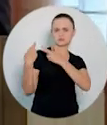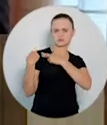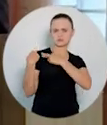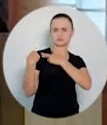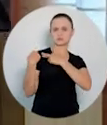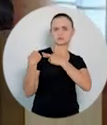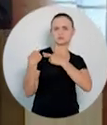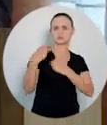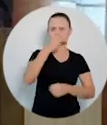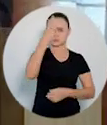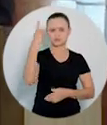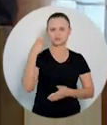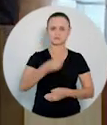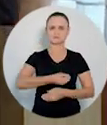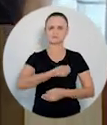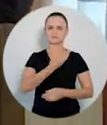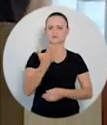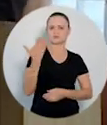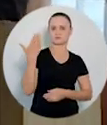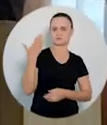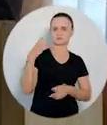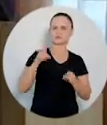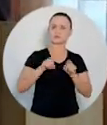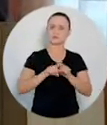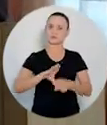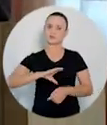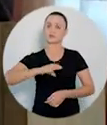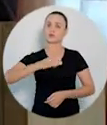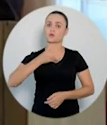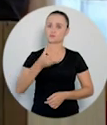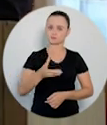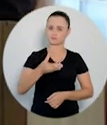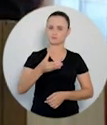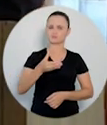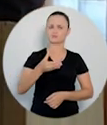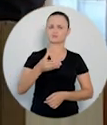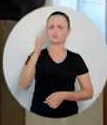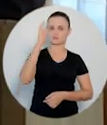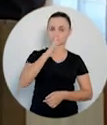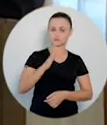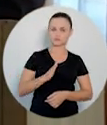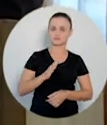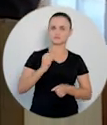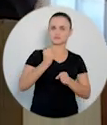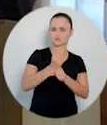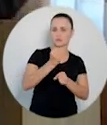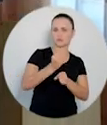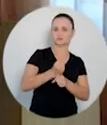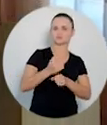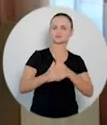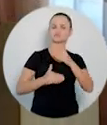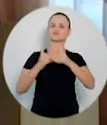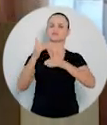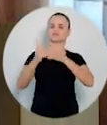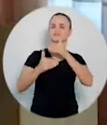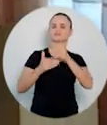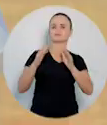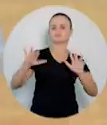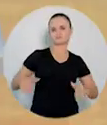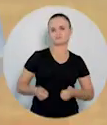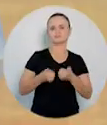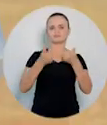de nós, mas audácia para acreditar que o mundo é uma obra em construção e a nossa tarefa é fazê-lo um lugar